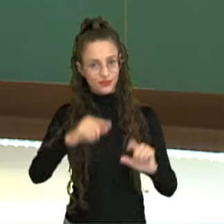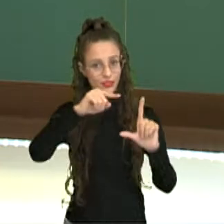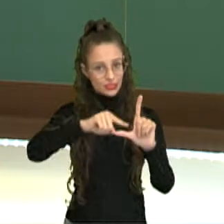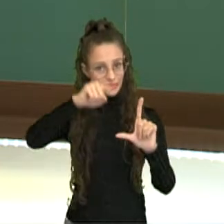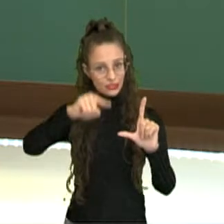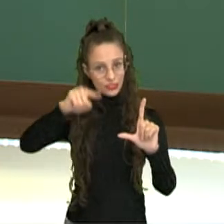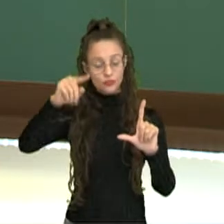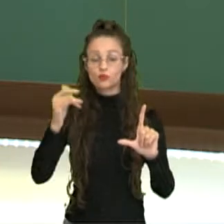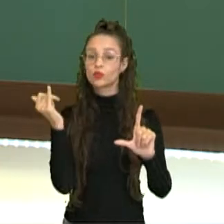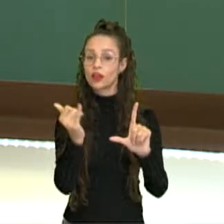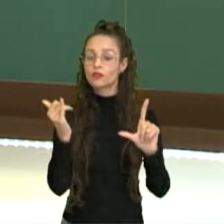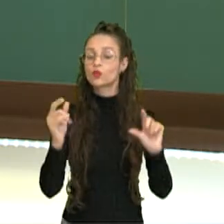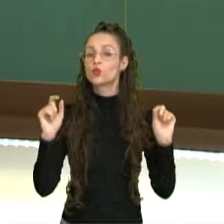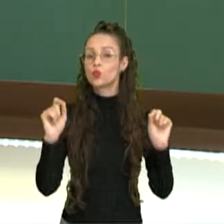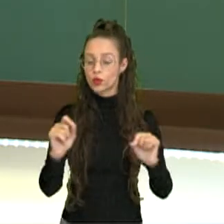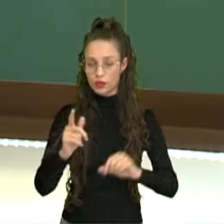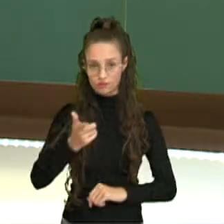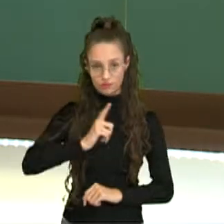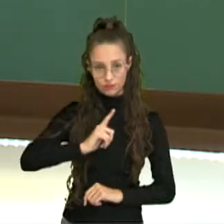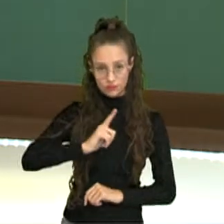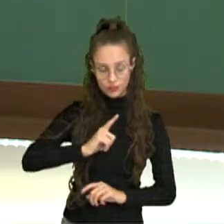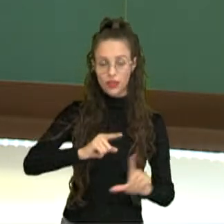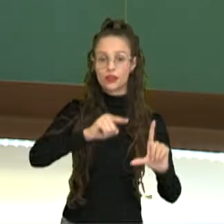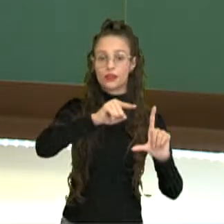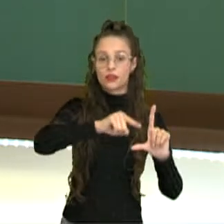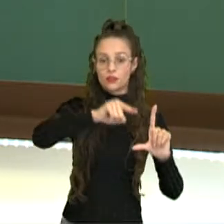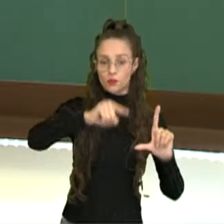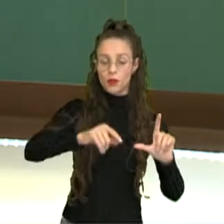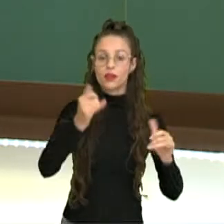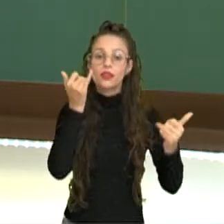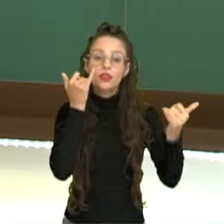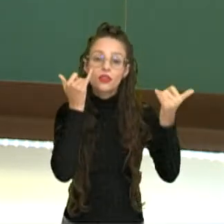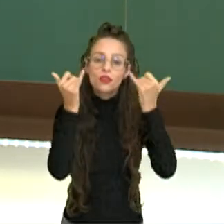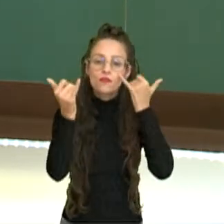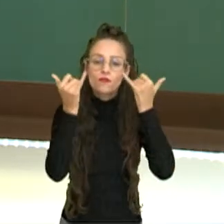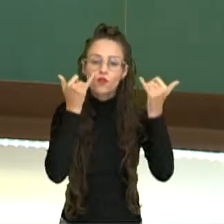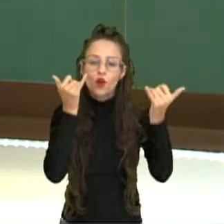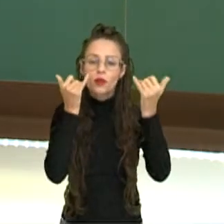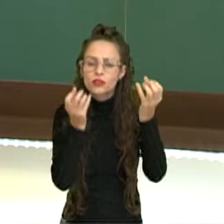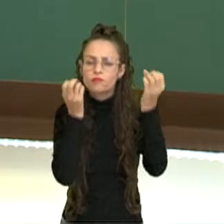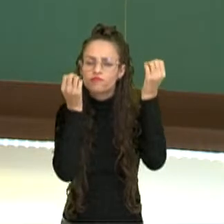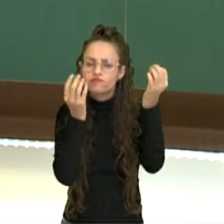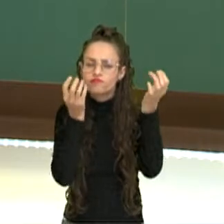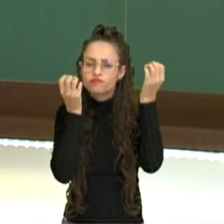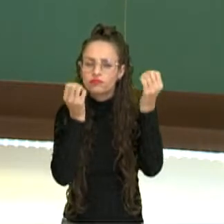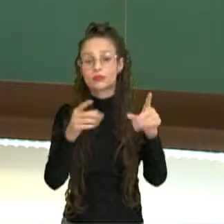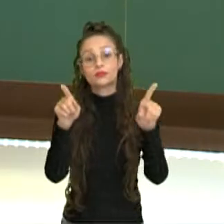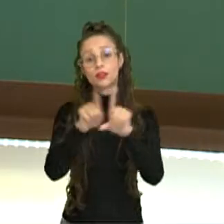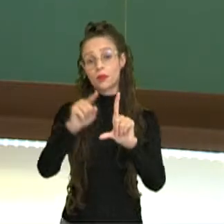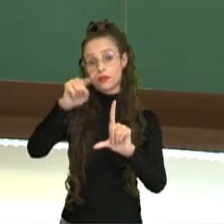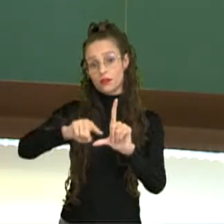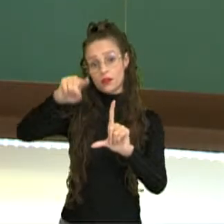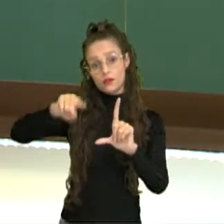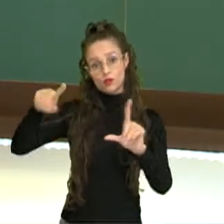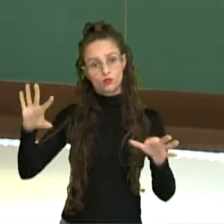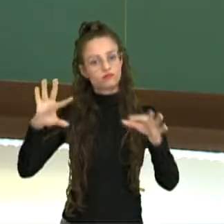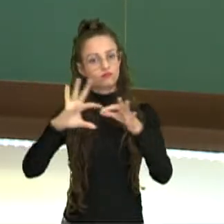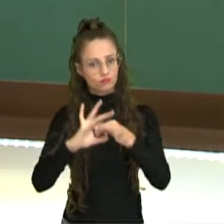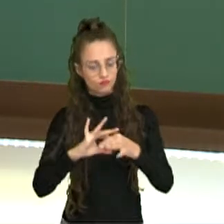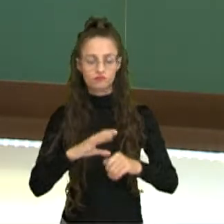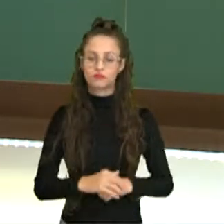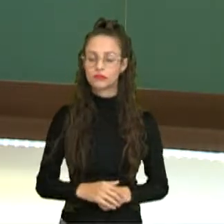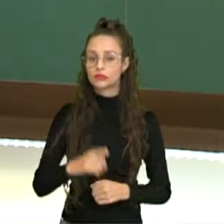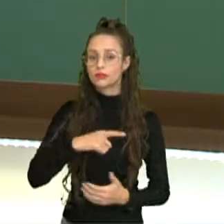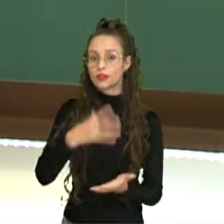nome diz, ele reúne informações e gráficos. Então, eu tenho aqui,